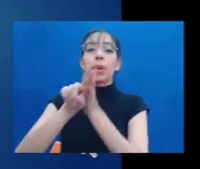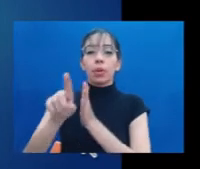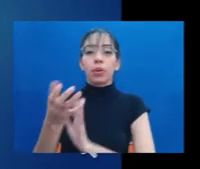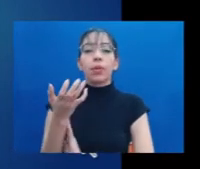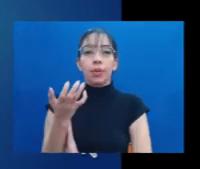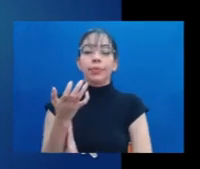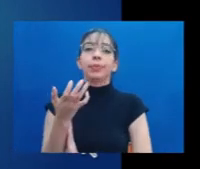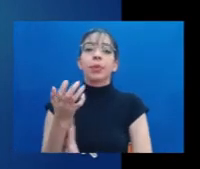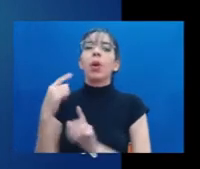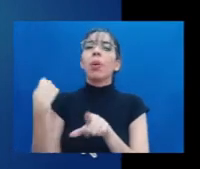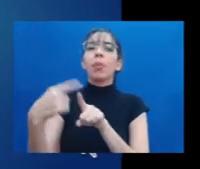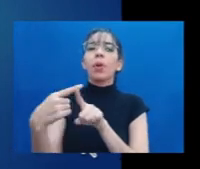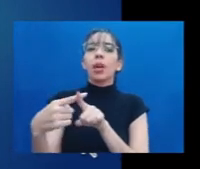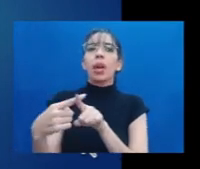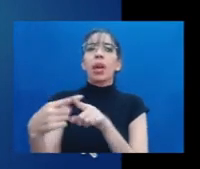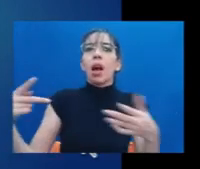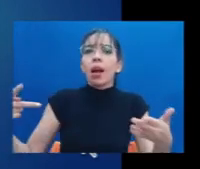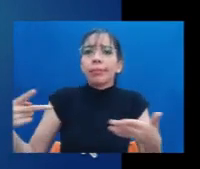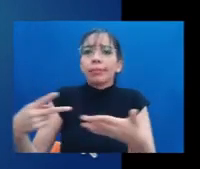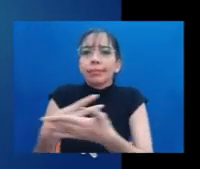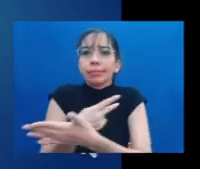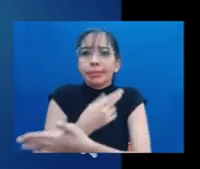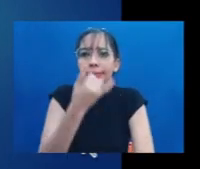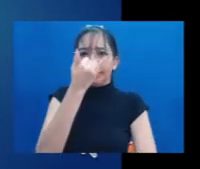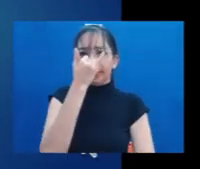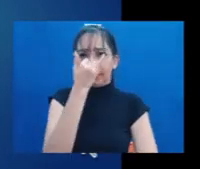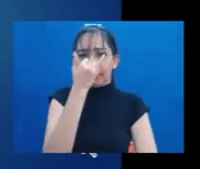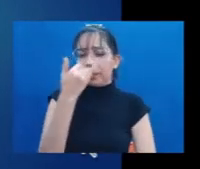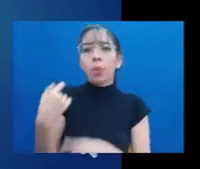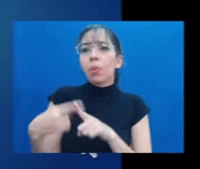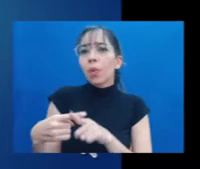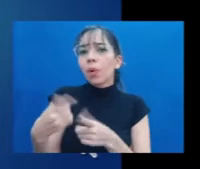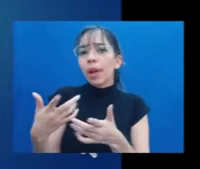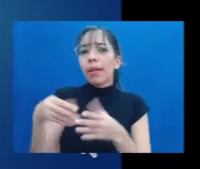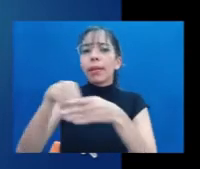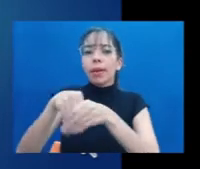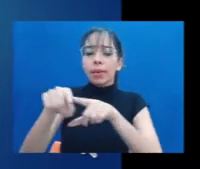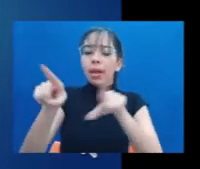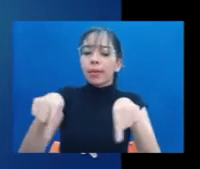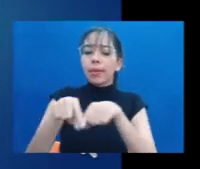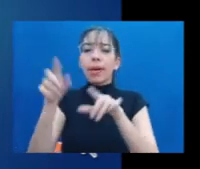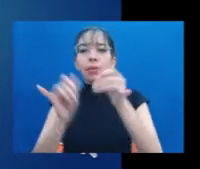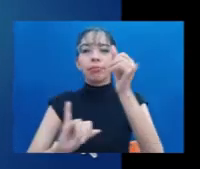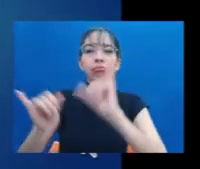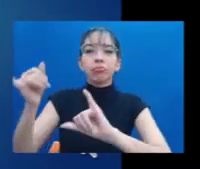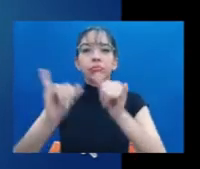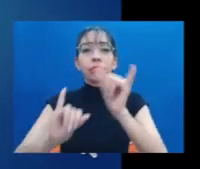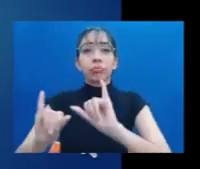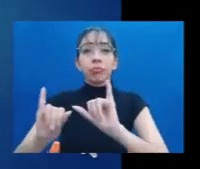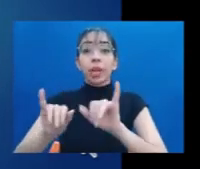Bem, e uma pergunta que eu quero fazer a vocês é por que os acidentes acontecem? Porque, infelizmente, a gente vê acidentes acontecendo em